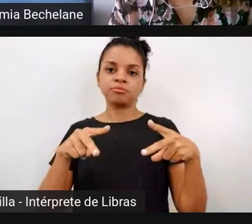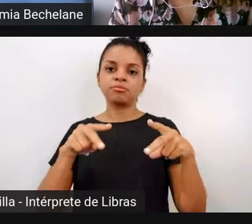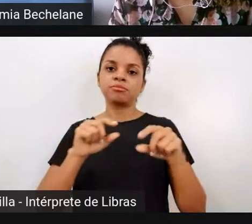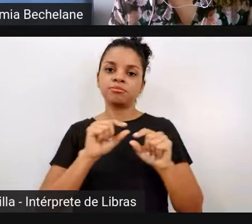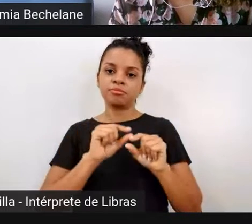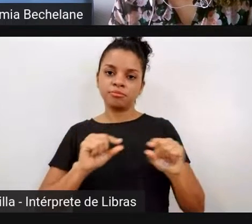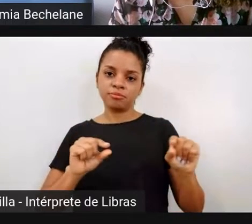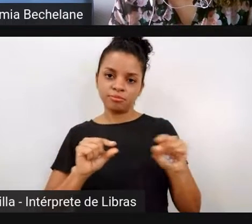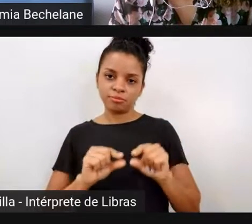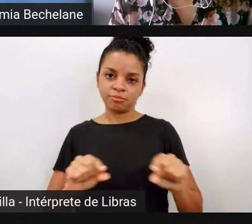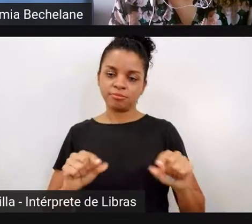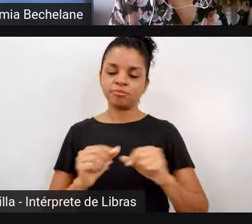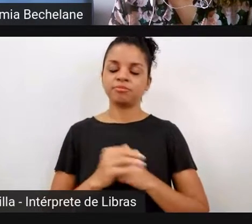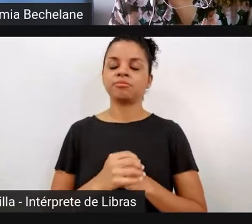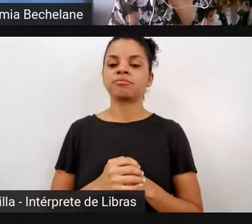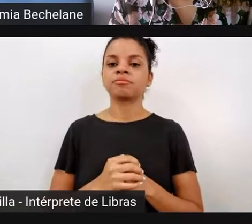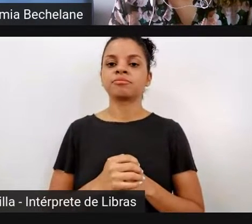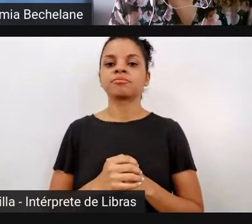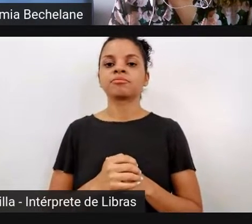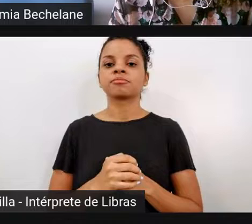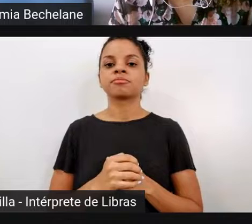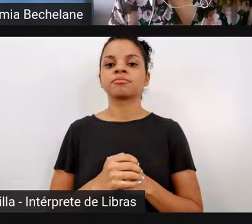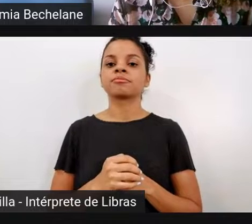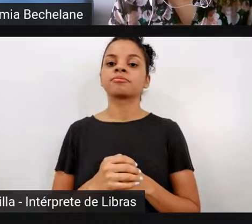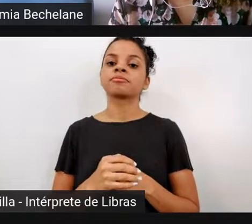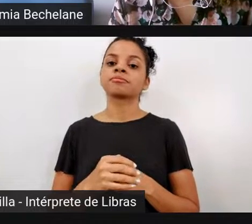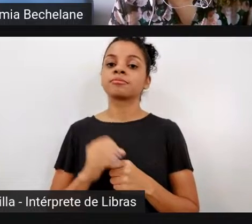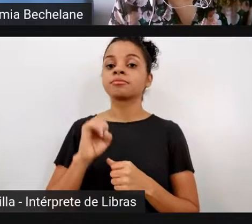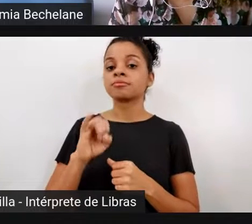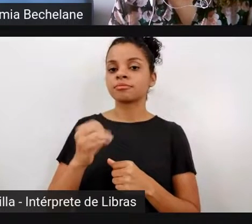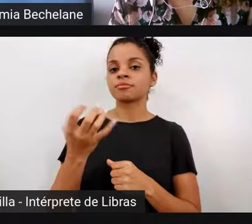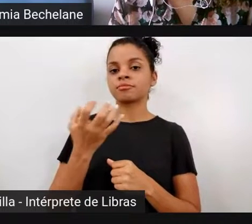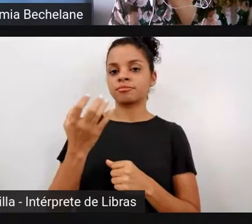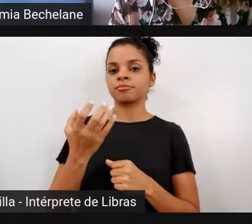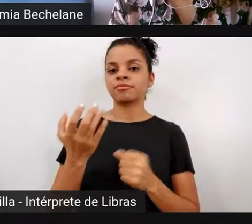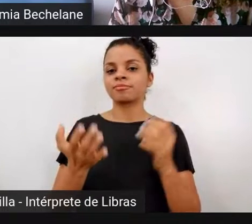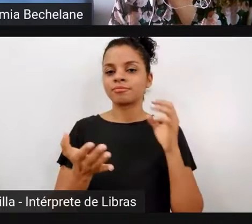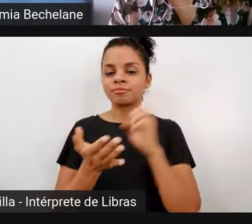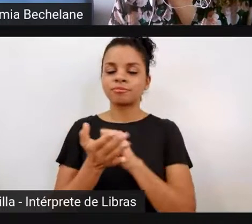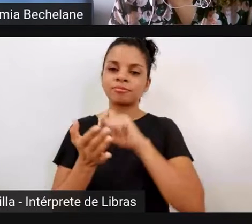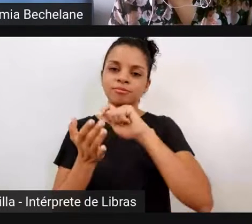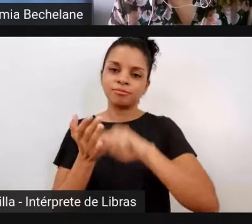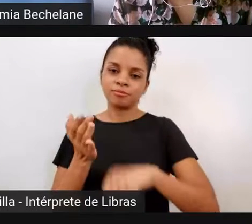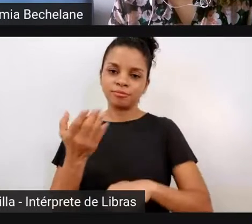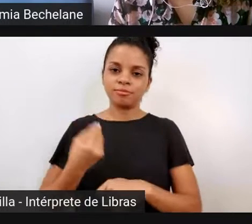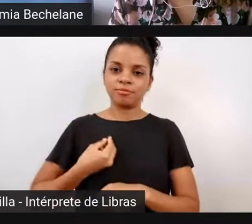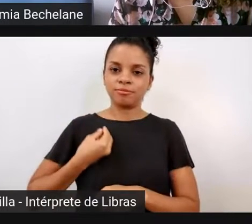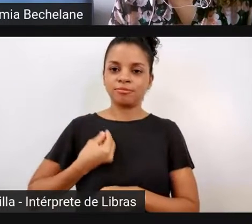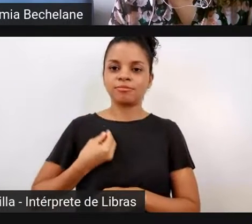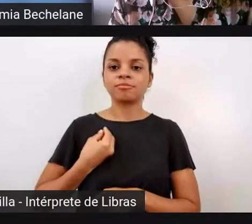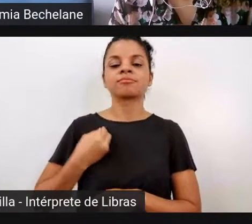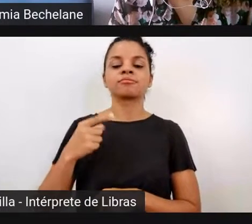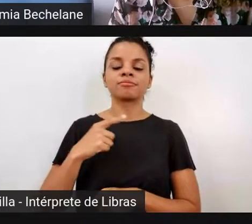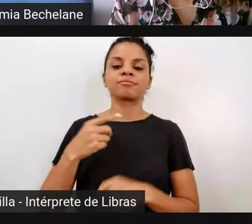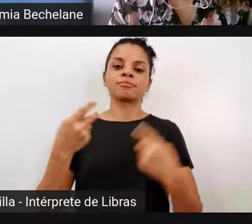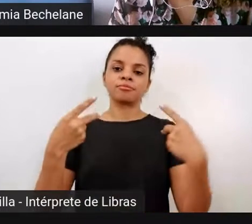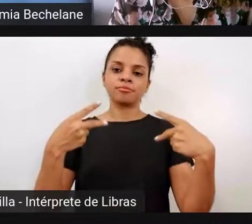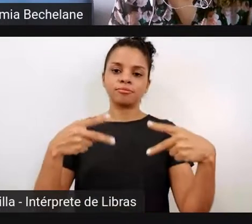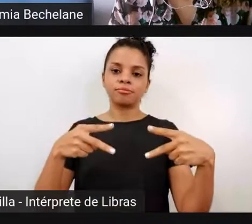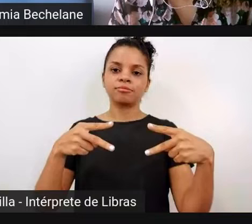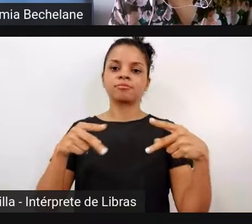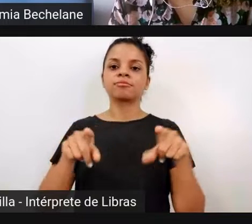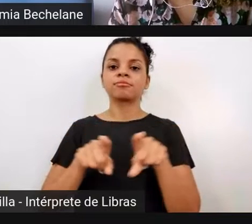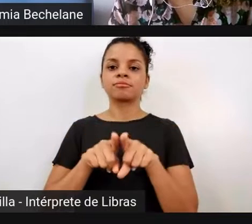Para registrar sua presença, acesse o evento pela plataforma do Seminário de Educação Legislativa, o link também está disponível no QR Code